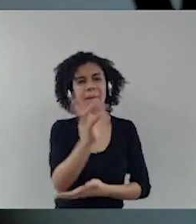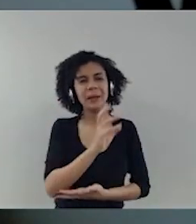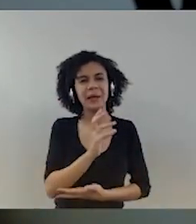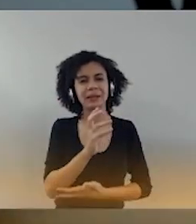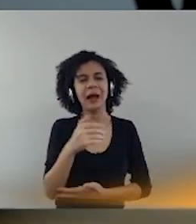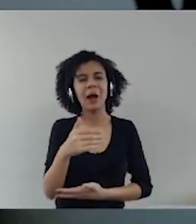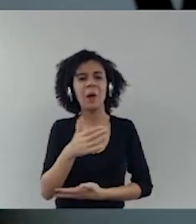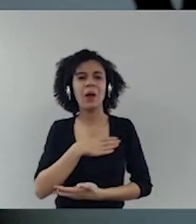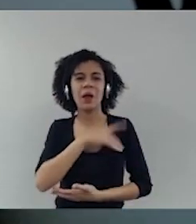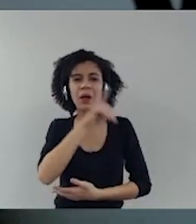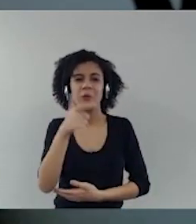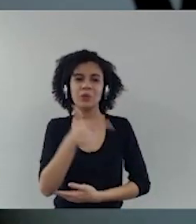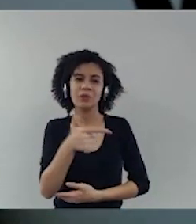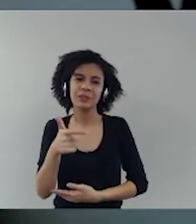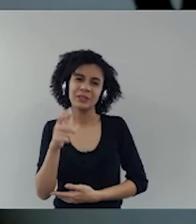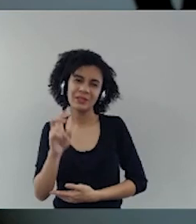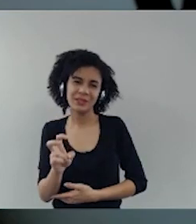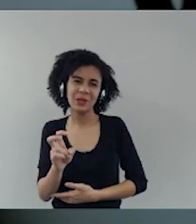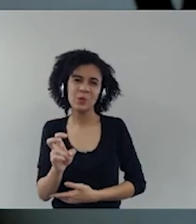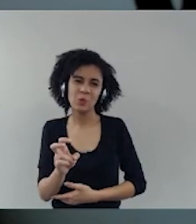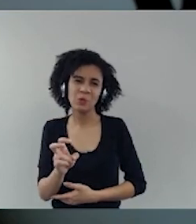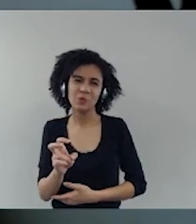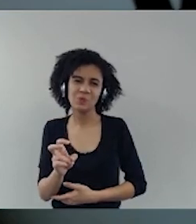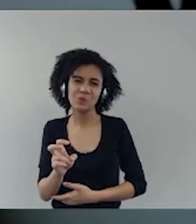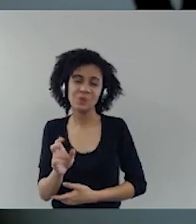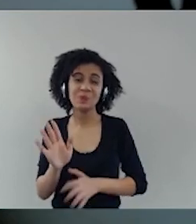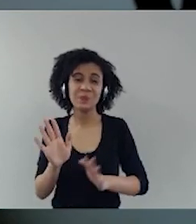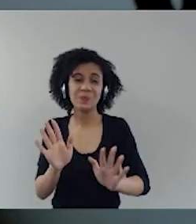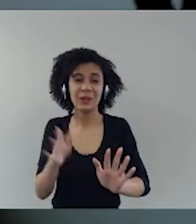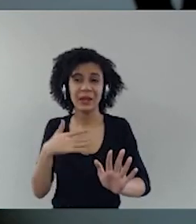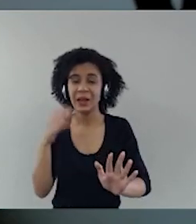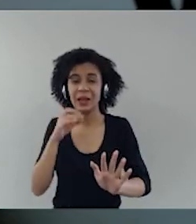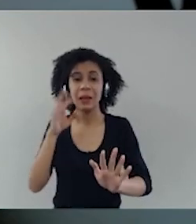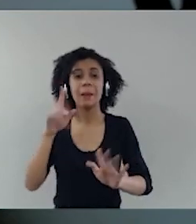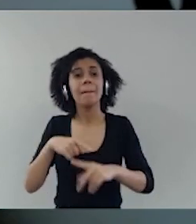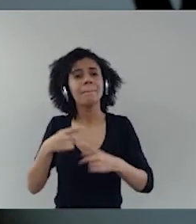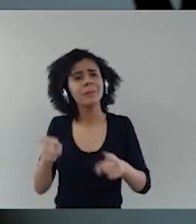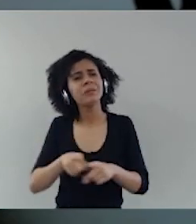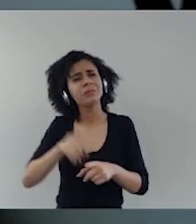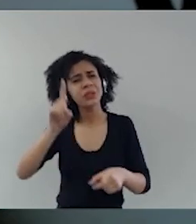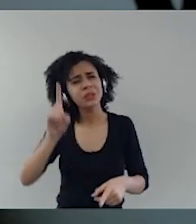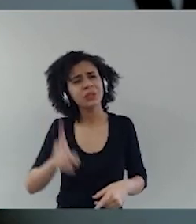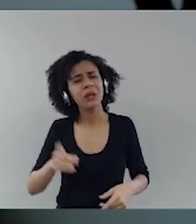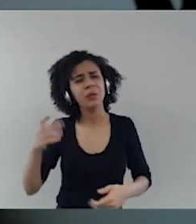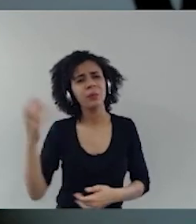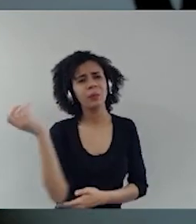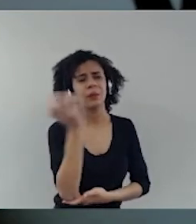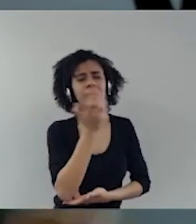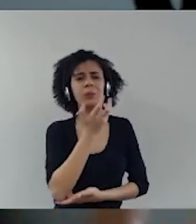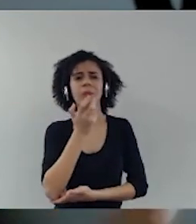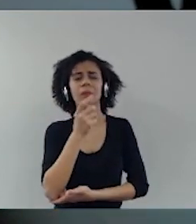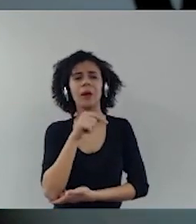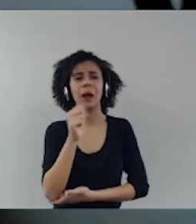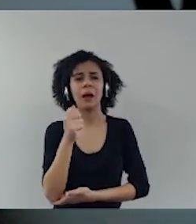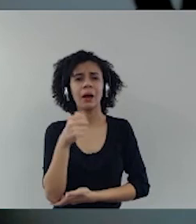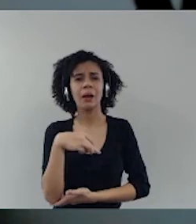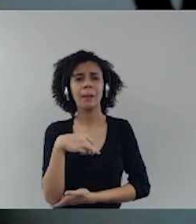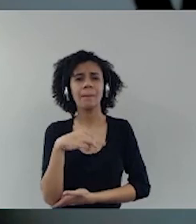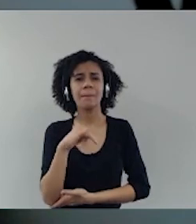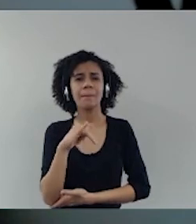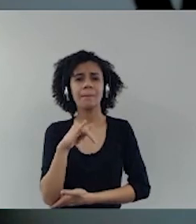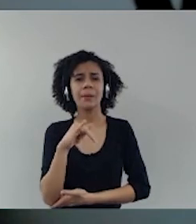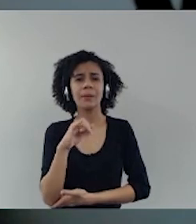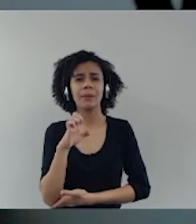sou lá do 225, e até o próprio direito ambiental não é uma disciplina obrigatória